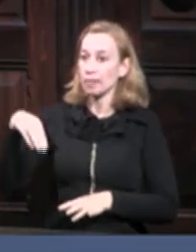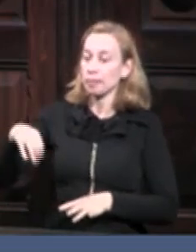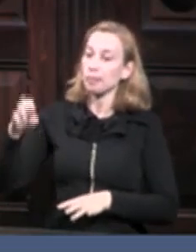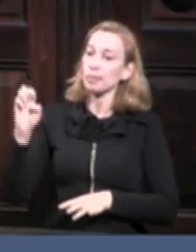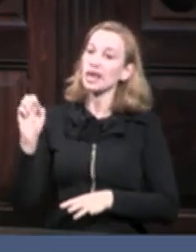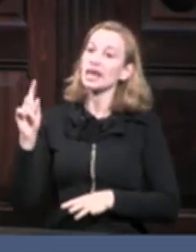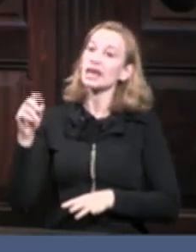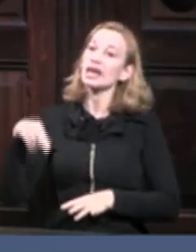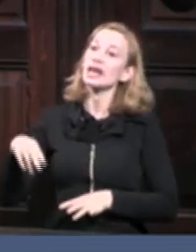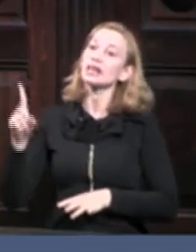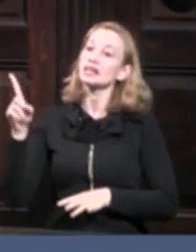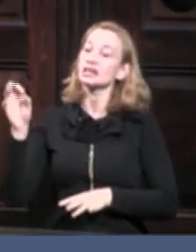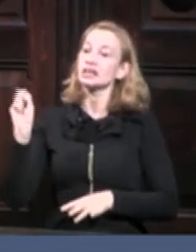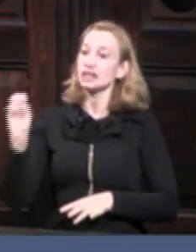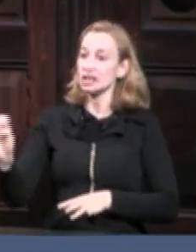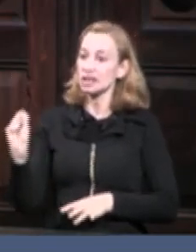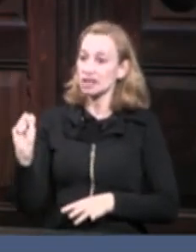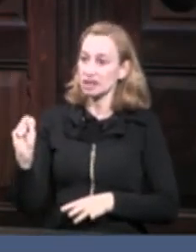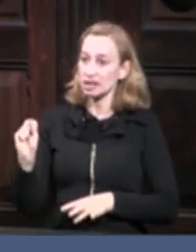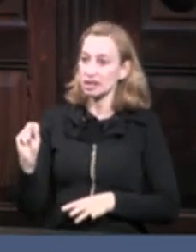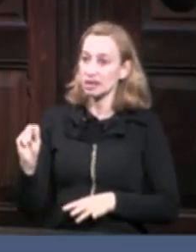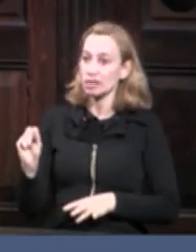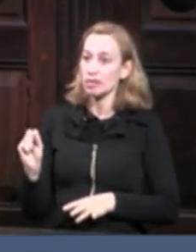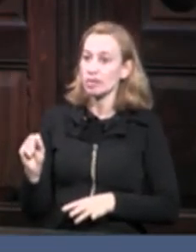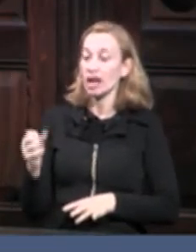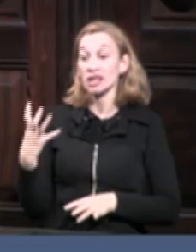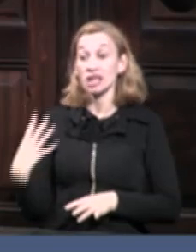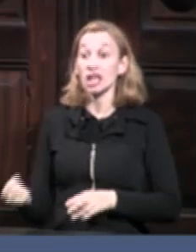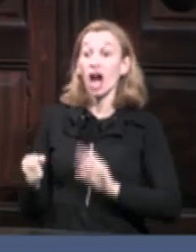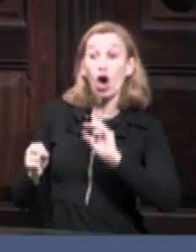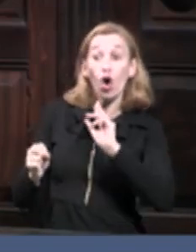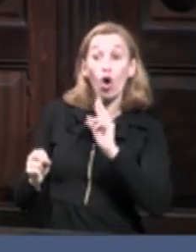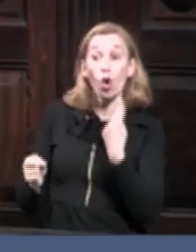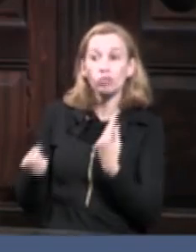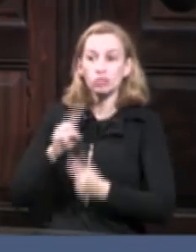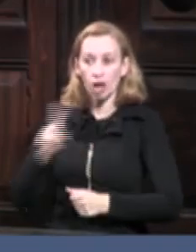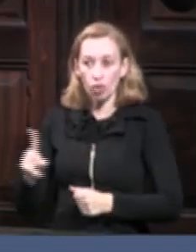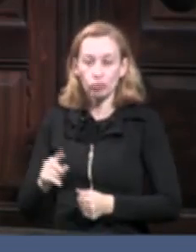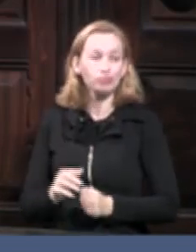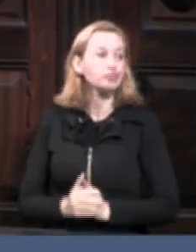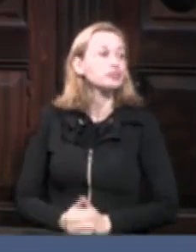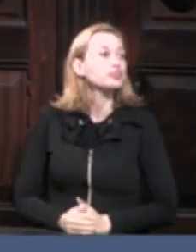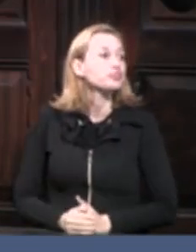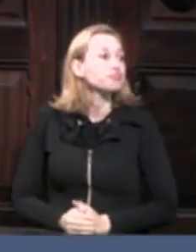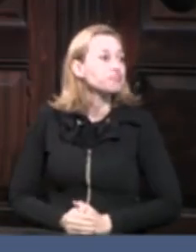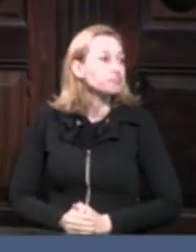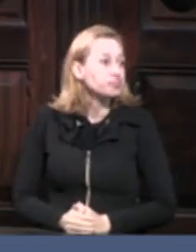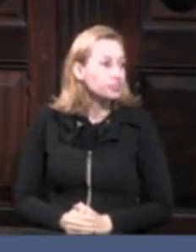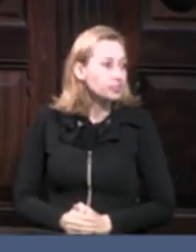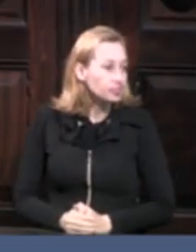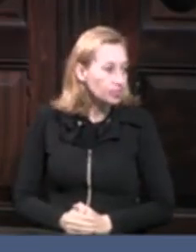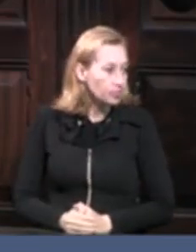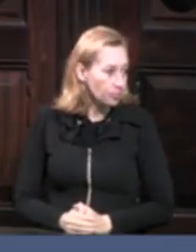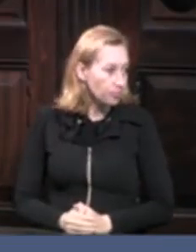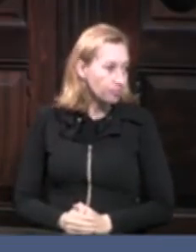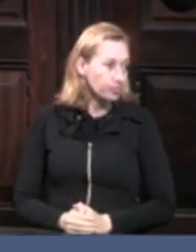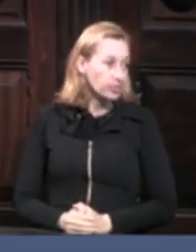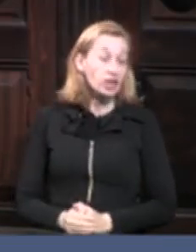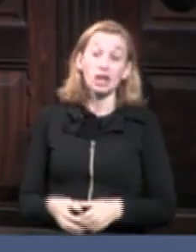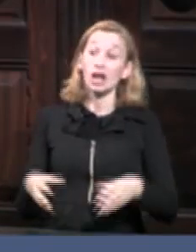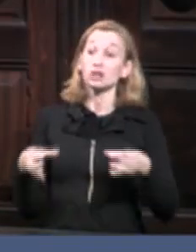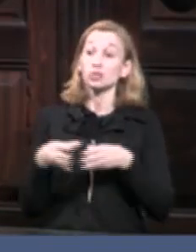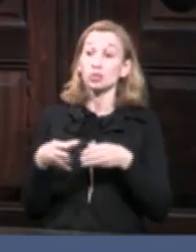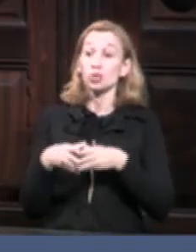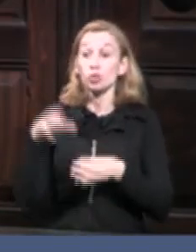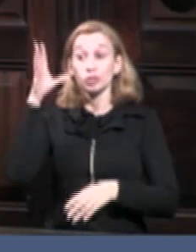do governo do estado, utilizando-se da associação e a própria associação com seus interesses,